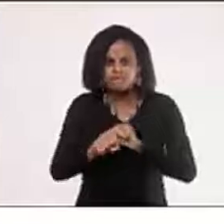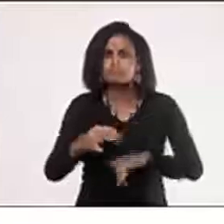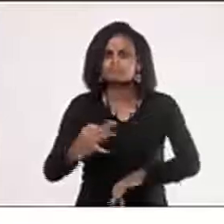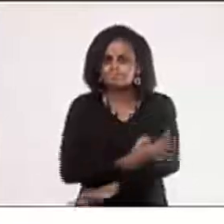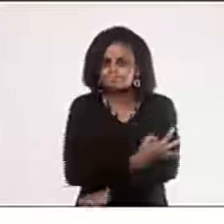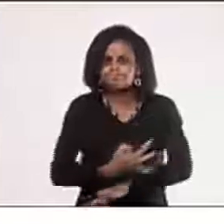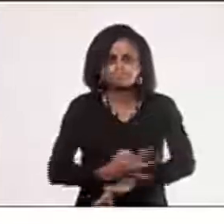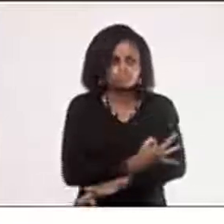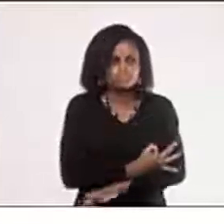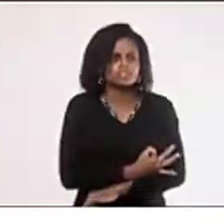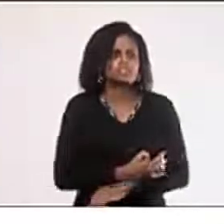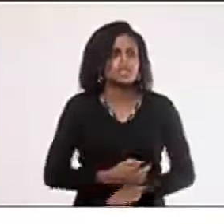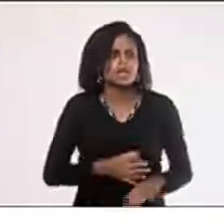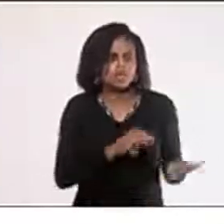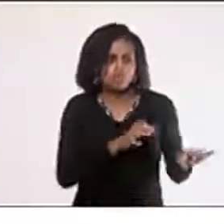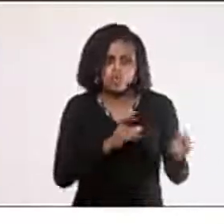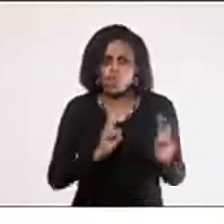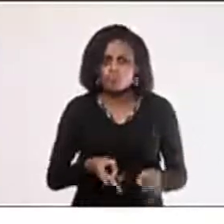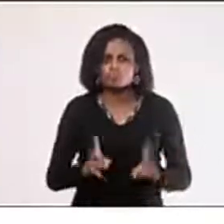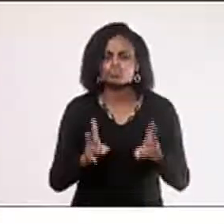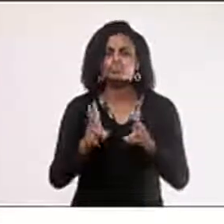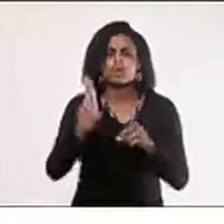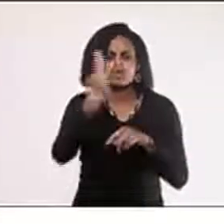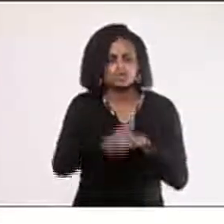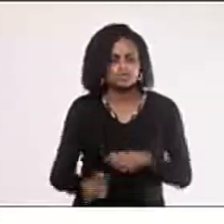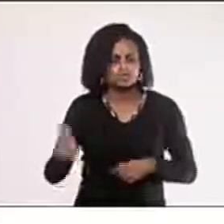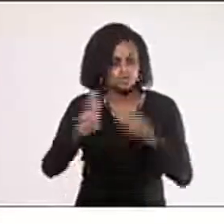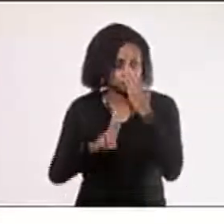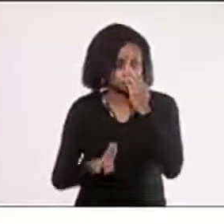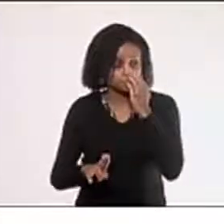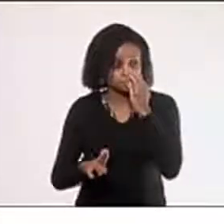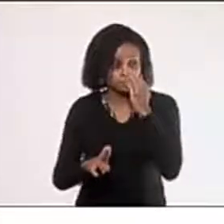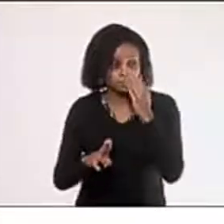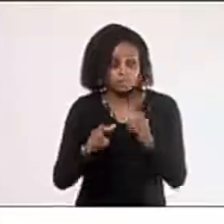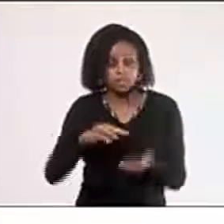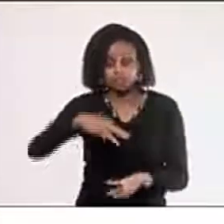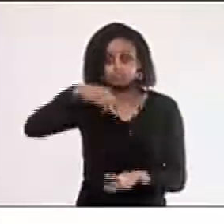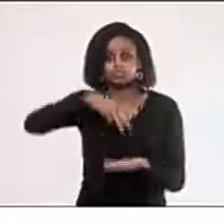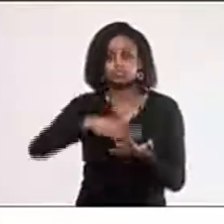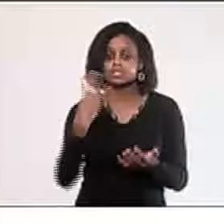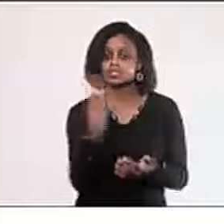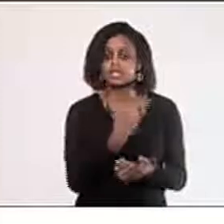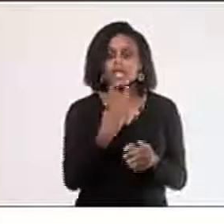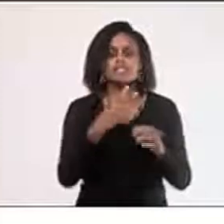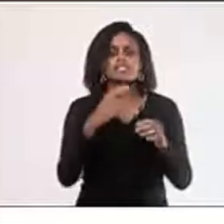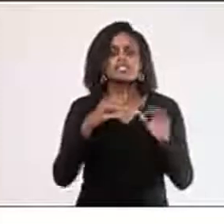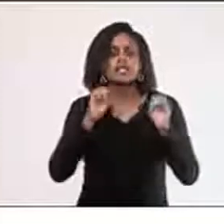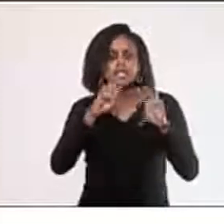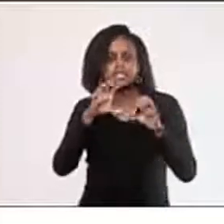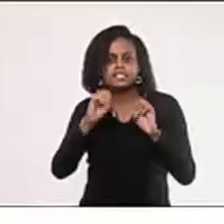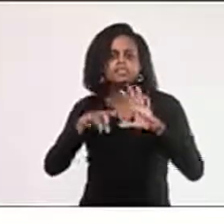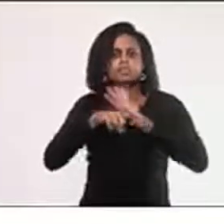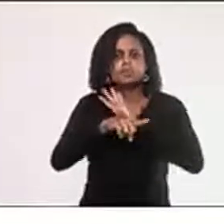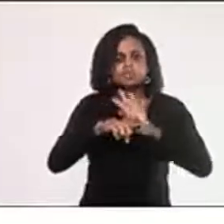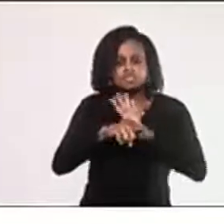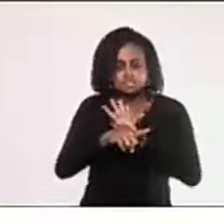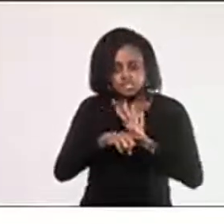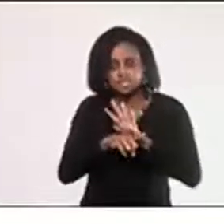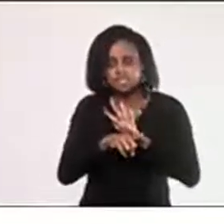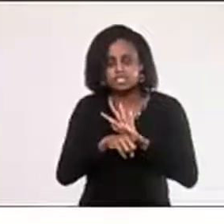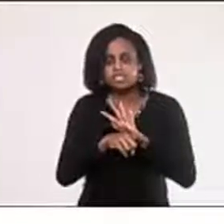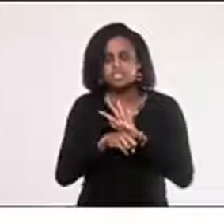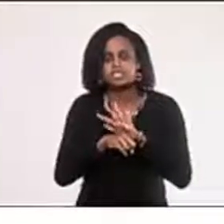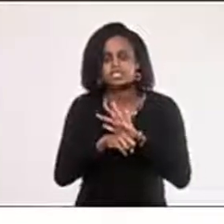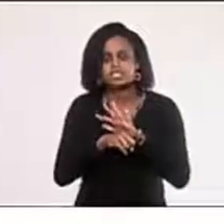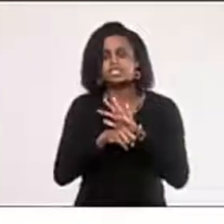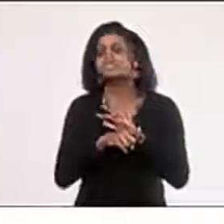resiste para manter uma universidade com seu tripé de ensino, pesquisa e extensão de pé. A